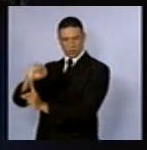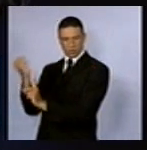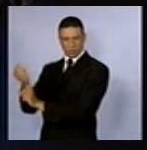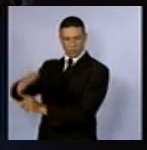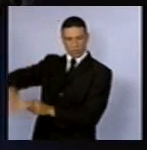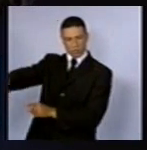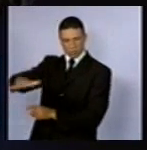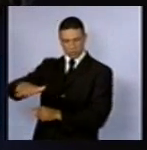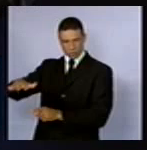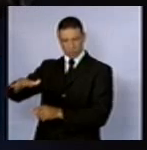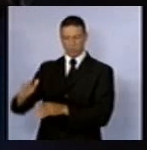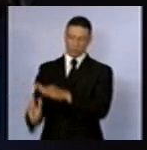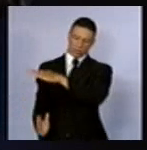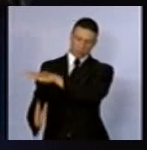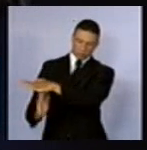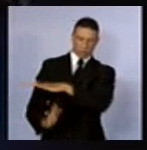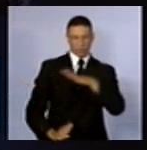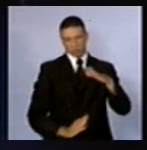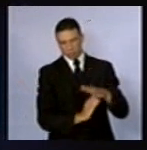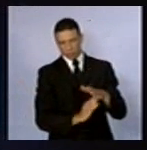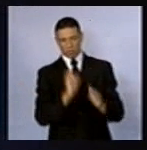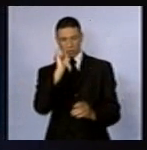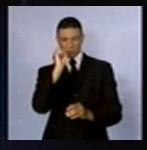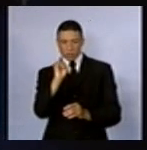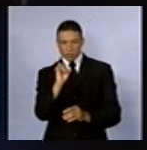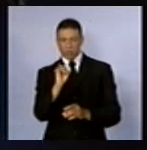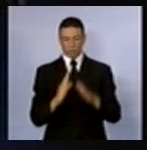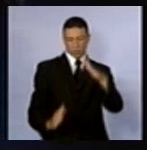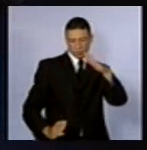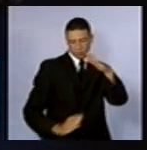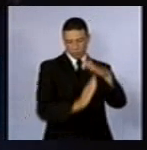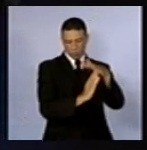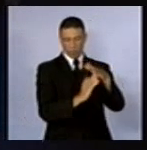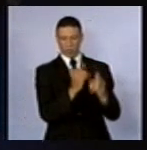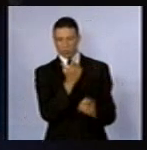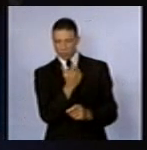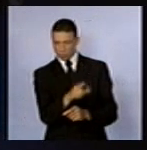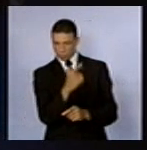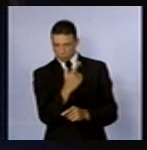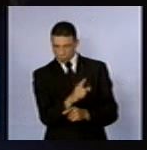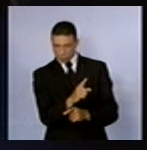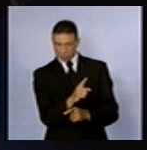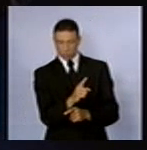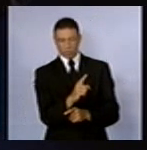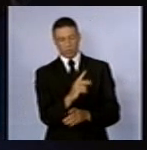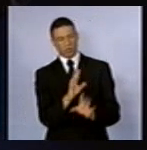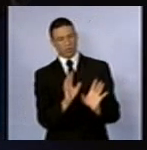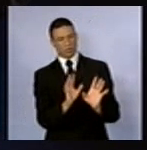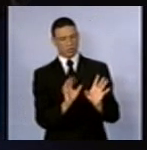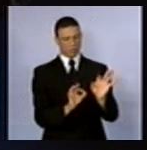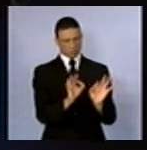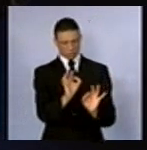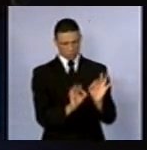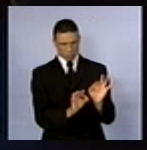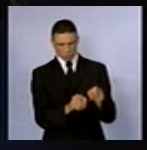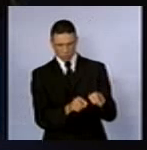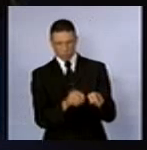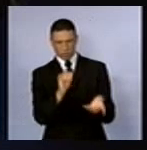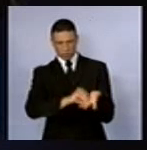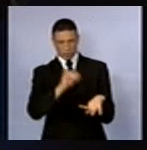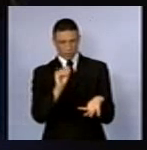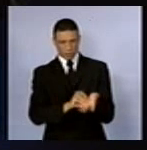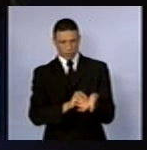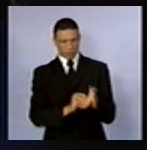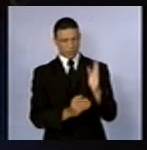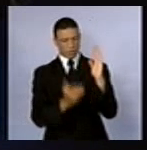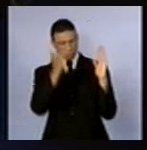atendeu ao ao ao padrão se não está dentro do nível de referência não quer dizer que não está atendendo o o